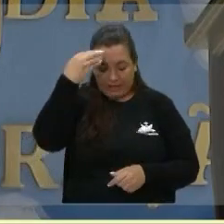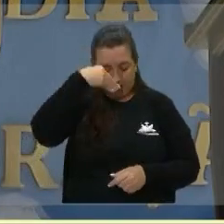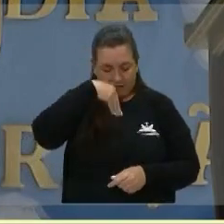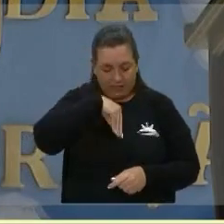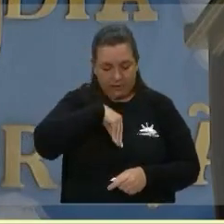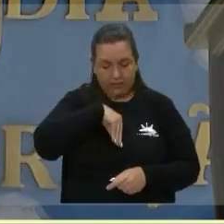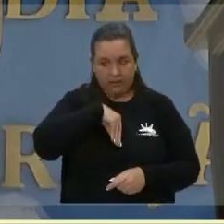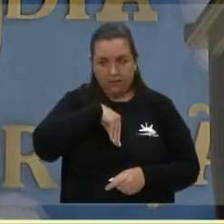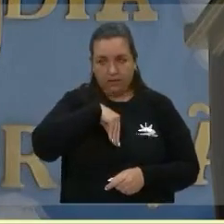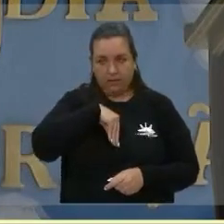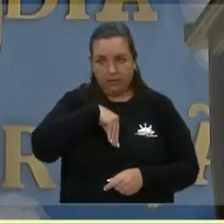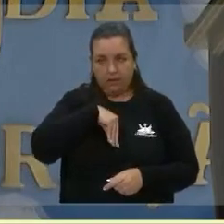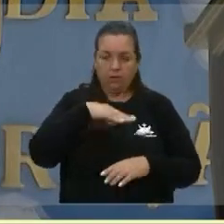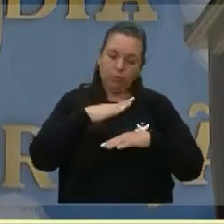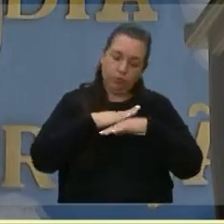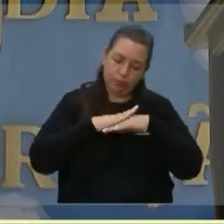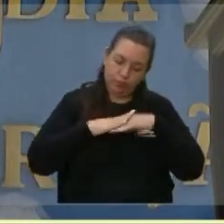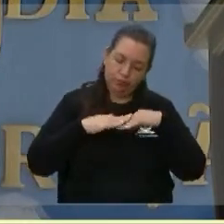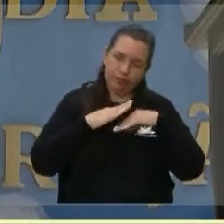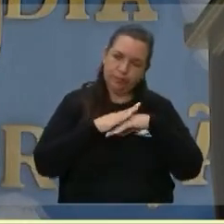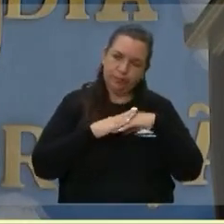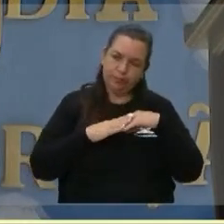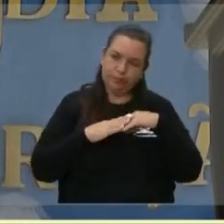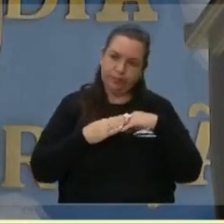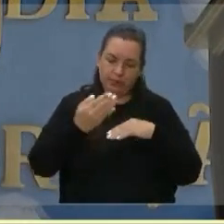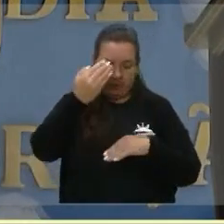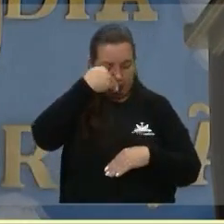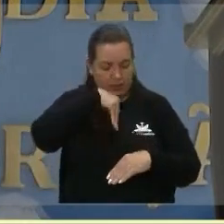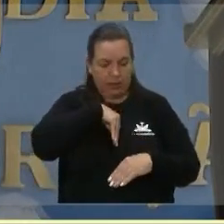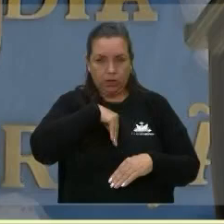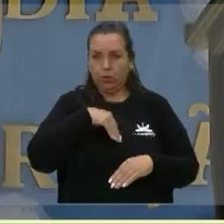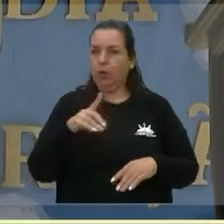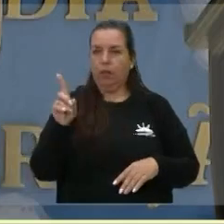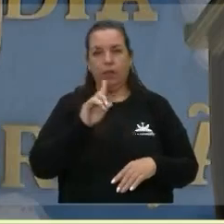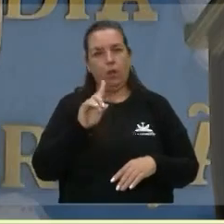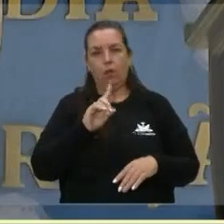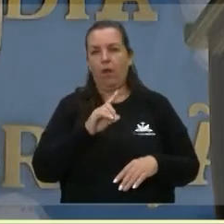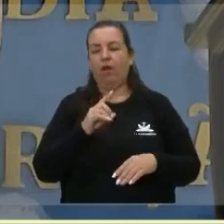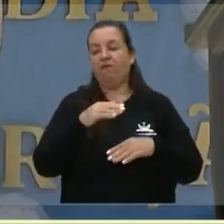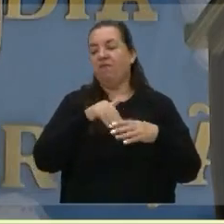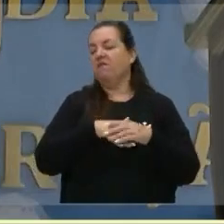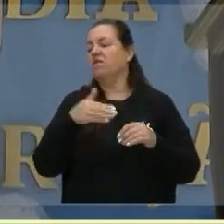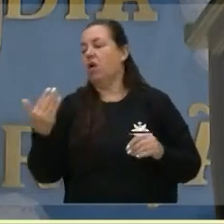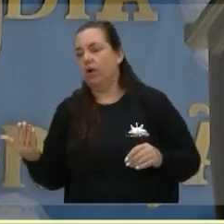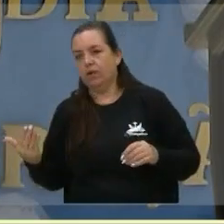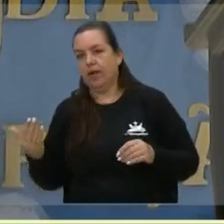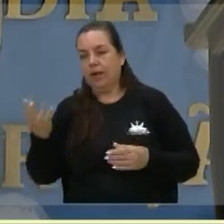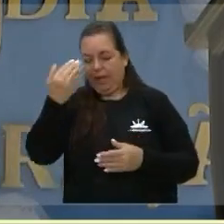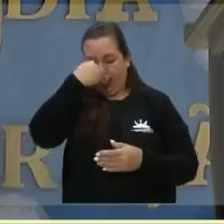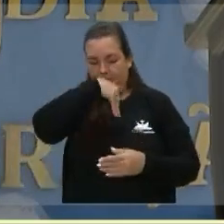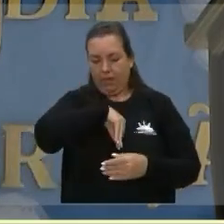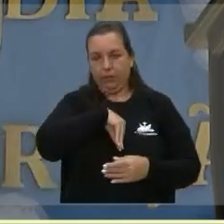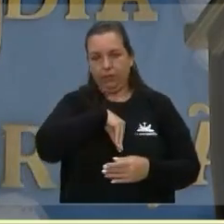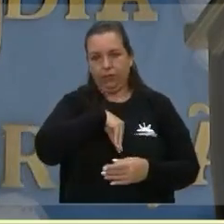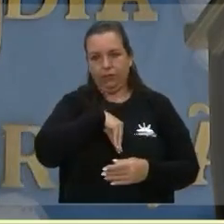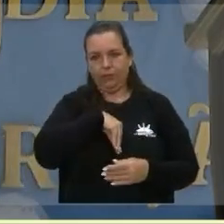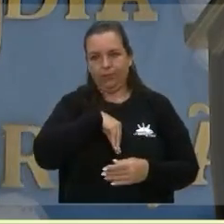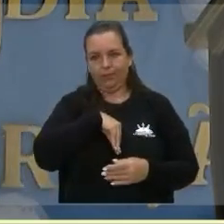Internamente branda. Olha a palavra, interno. Não é gentil fora, é interno.